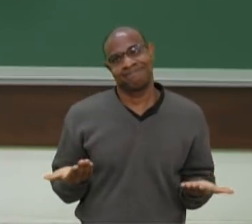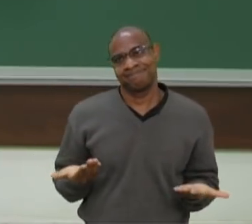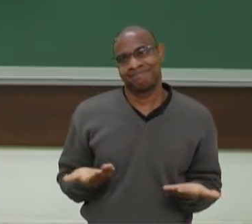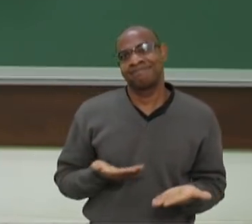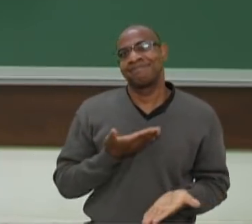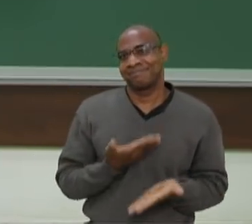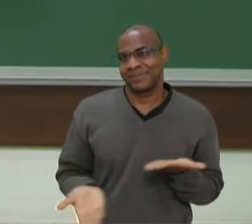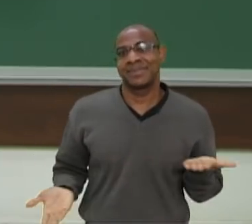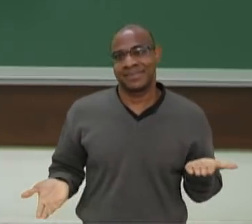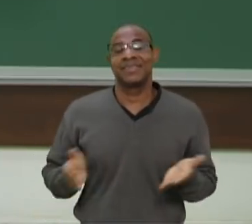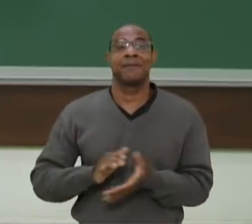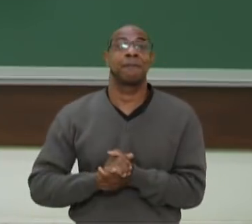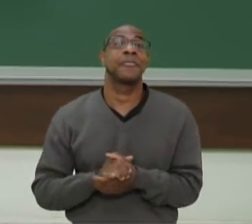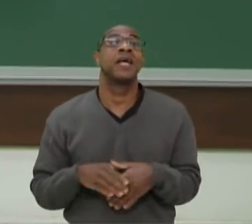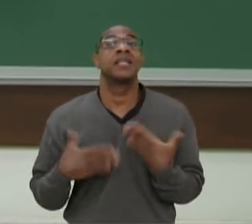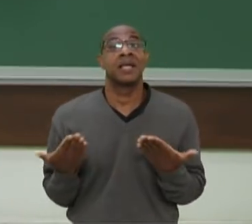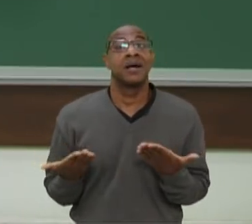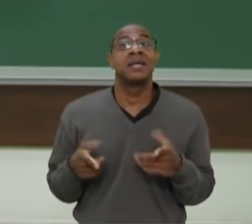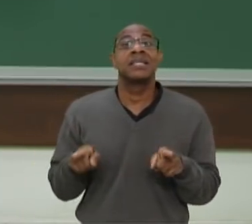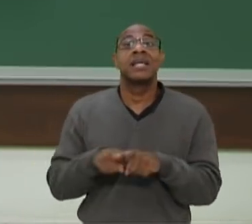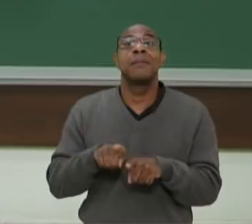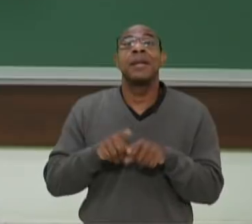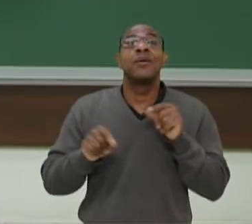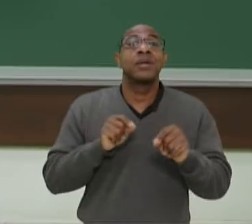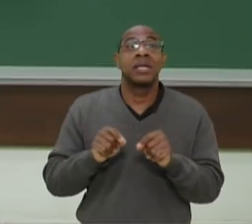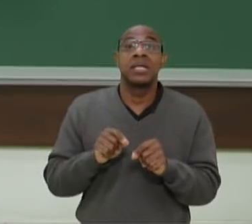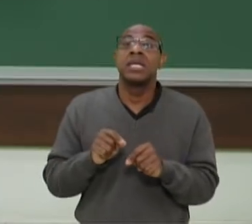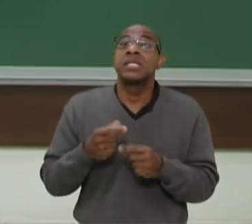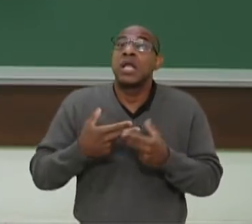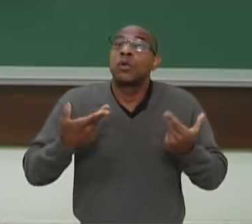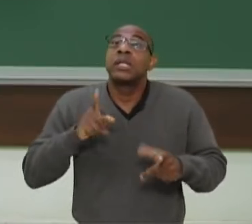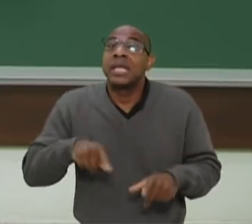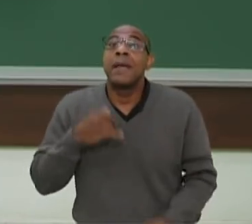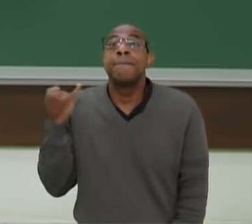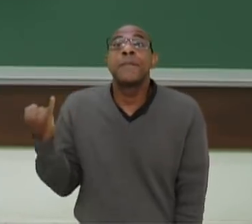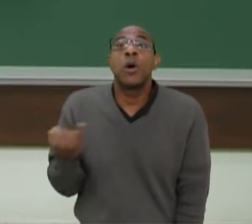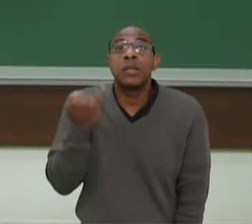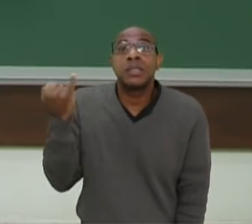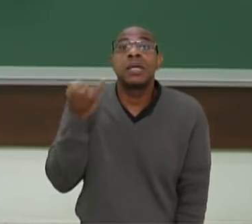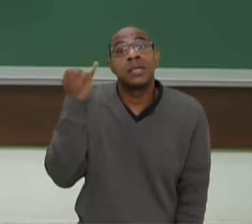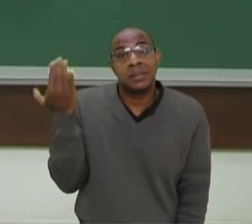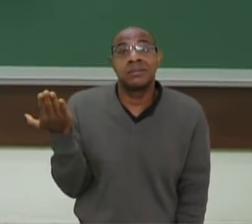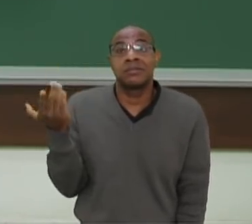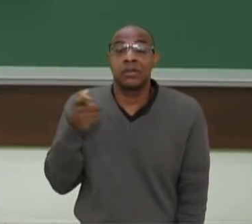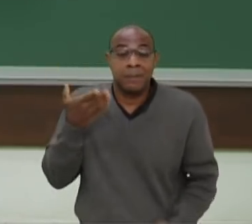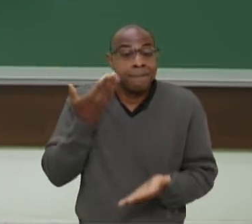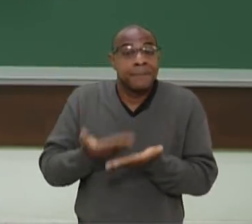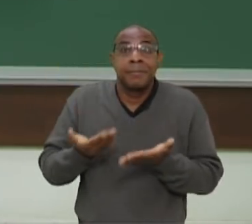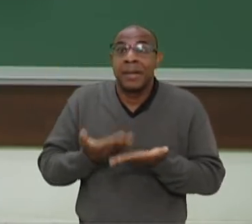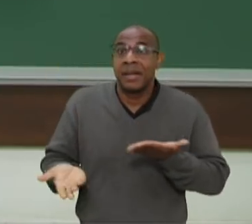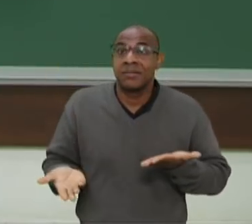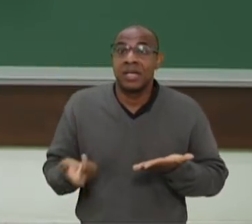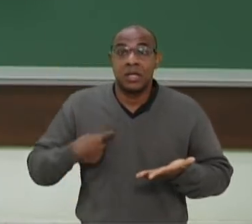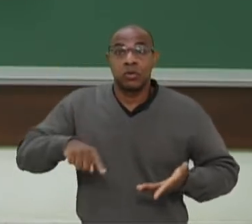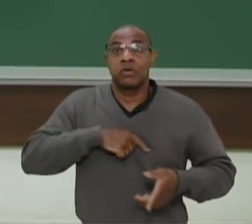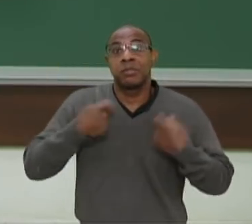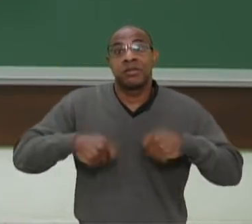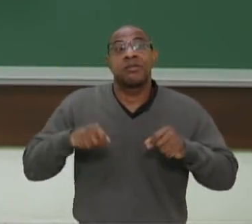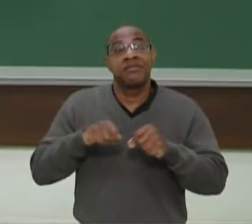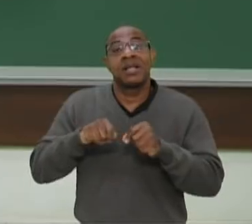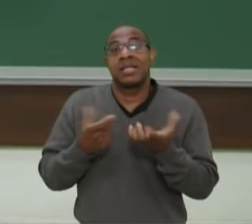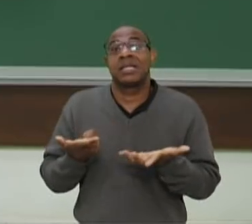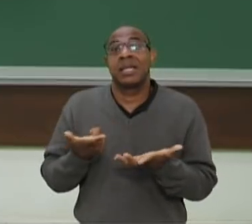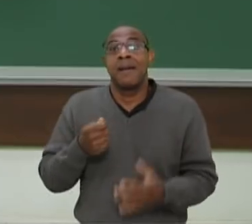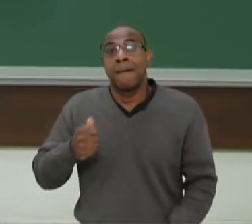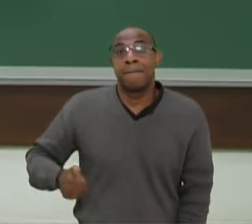uma dispersão. E das coisas que são essenciais, daquilo que nós devemos fazer, que é